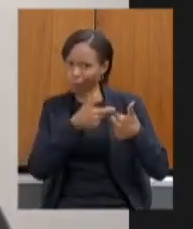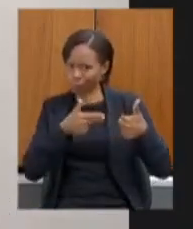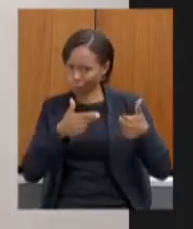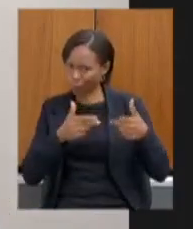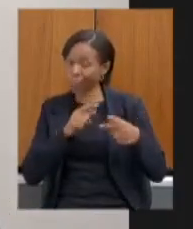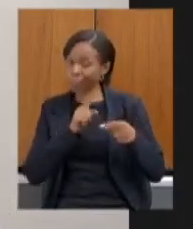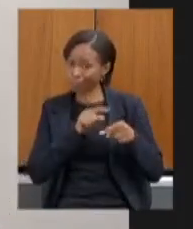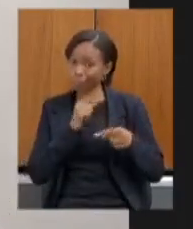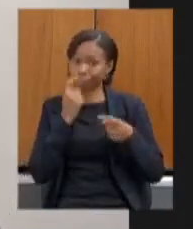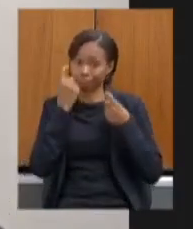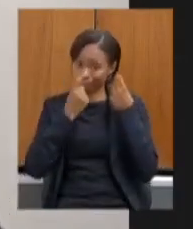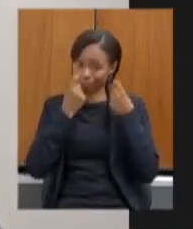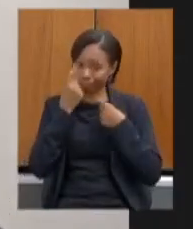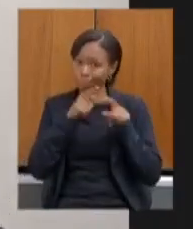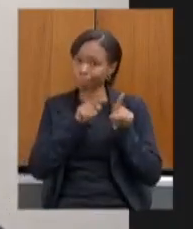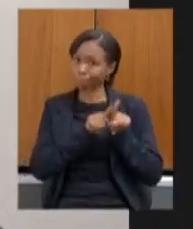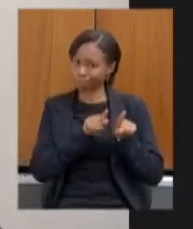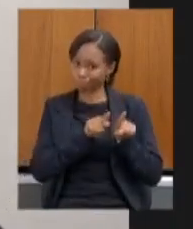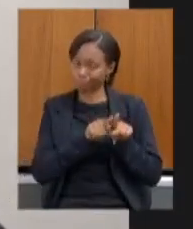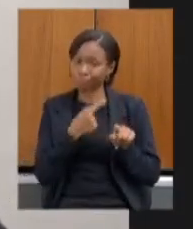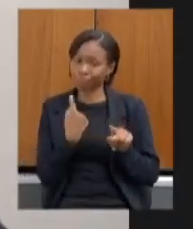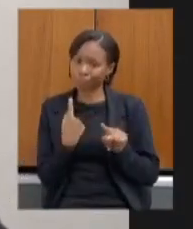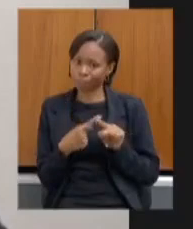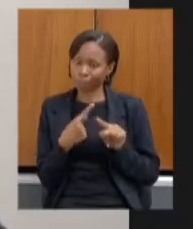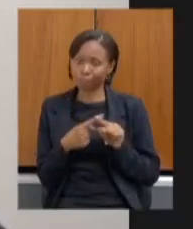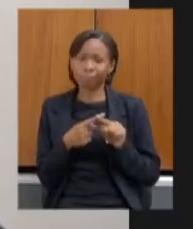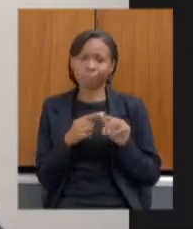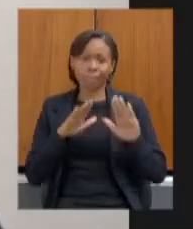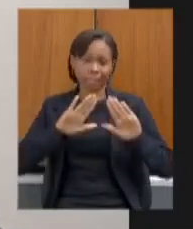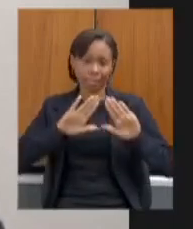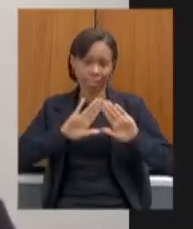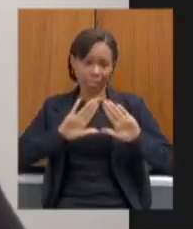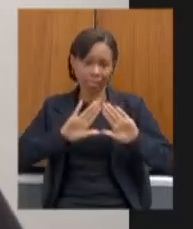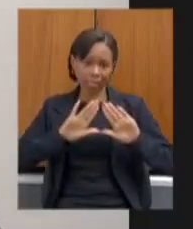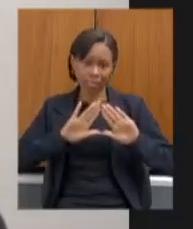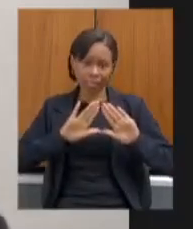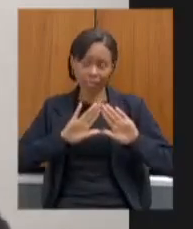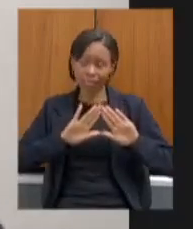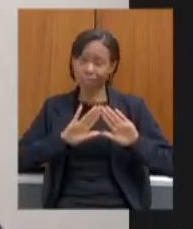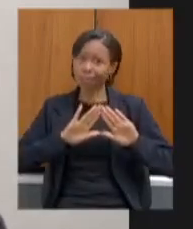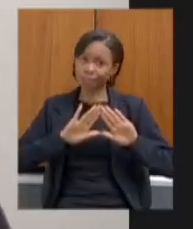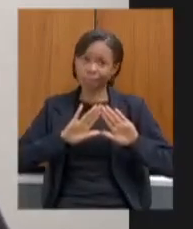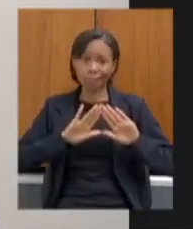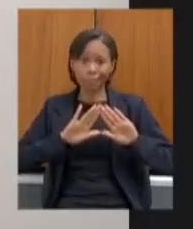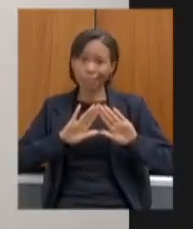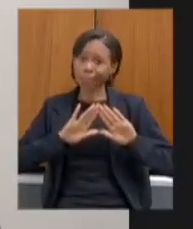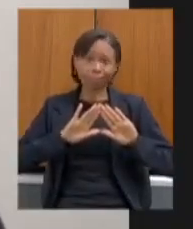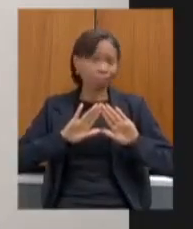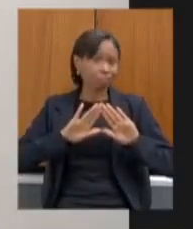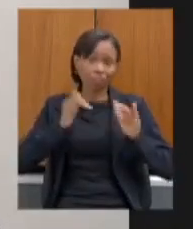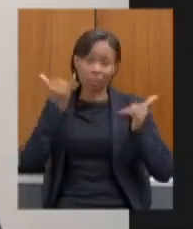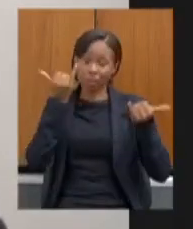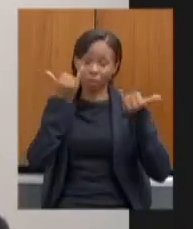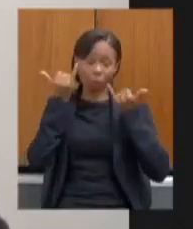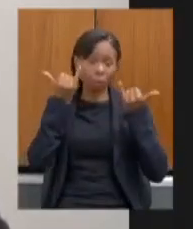preocupa também, até porque a Assembleia está completamente alijada e não tem informação